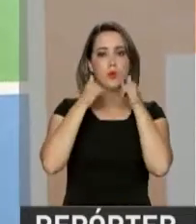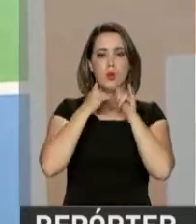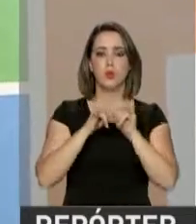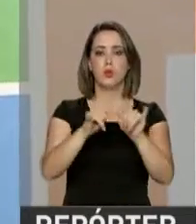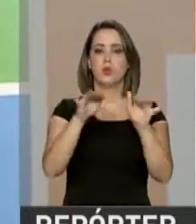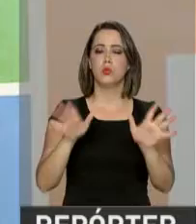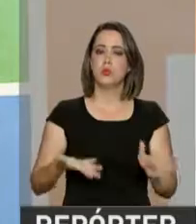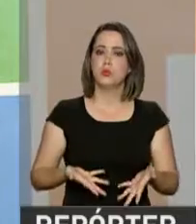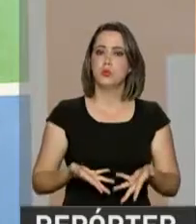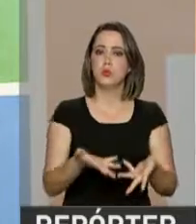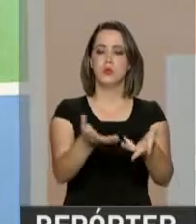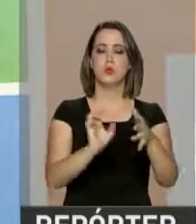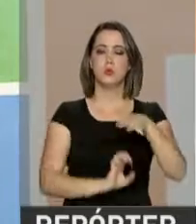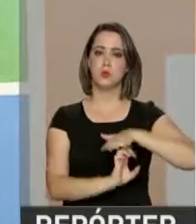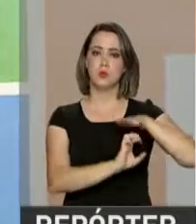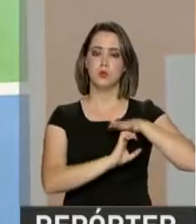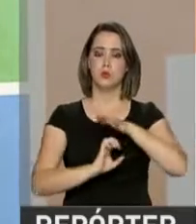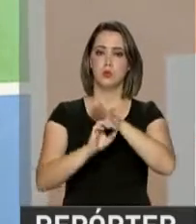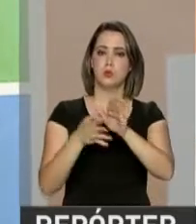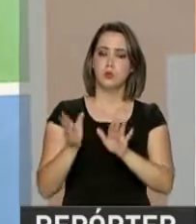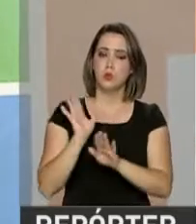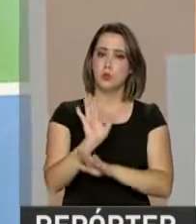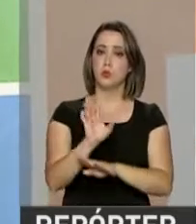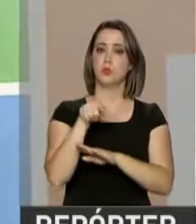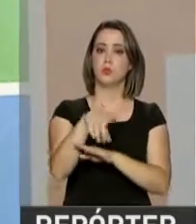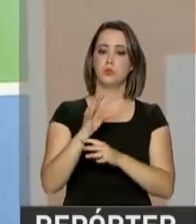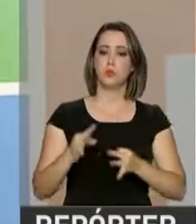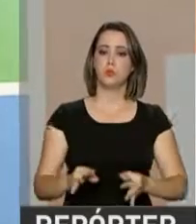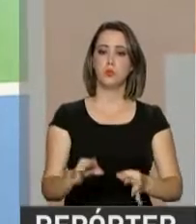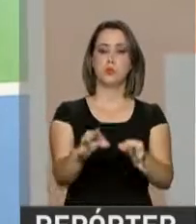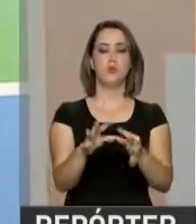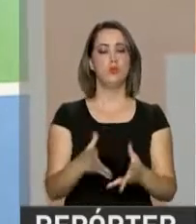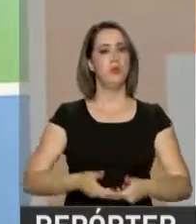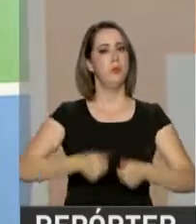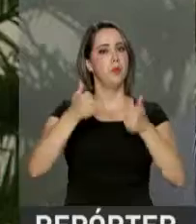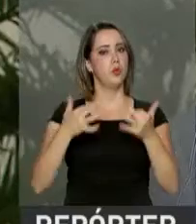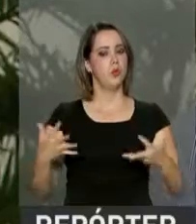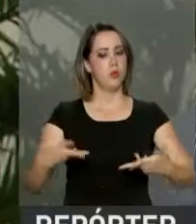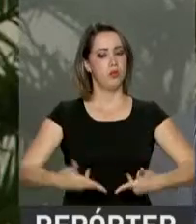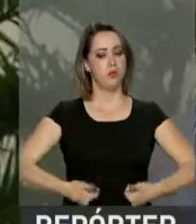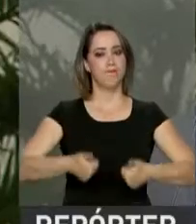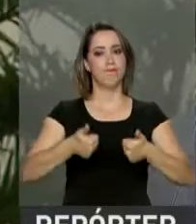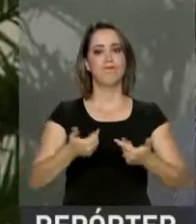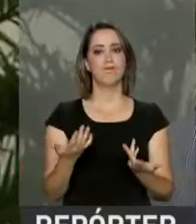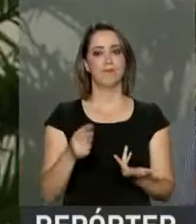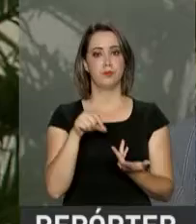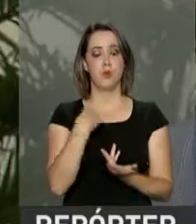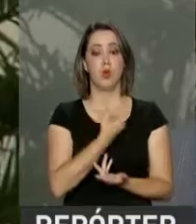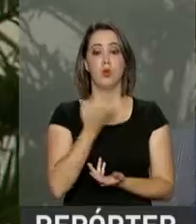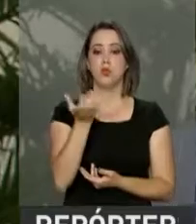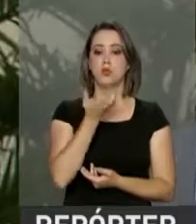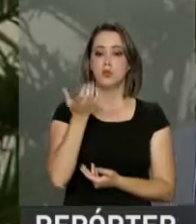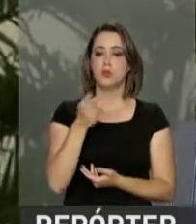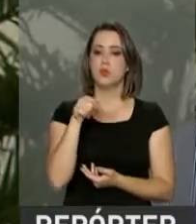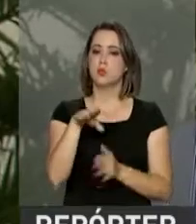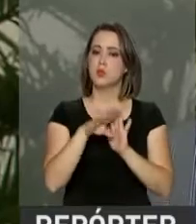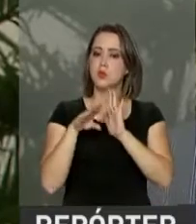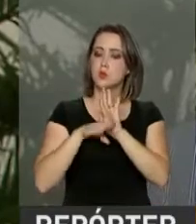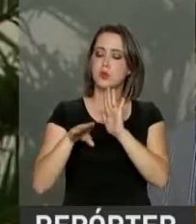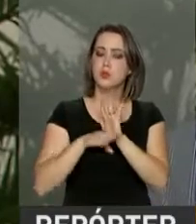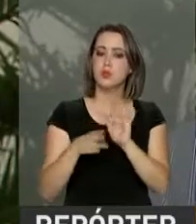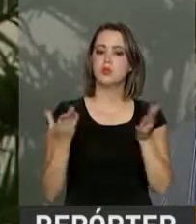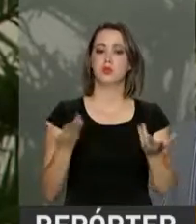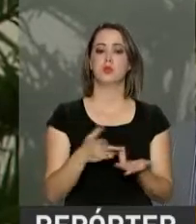processo produtivo das empresas e agregar tecnologia para melhorar a eficiência e nós queremos com esse programa fazer com que as empresas